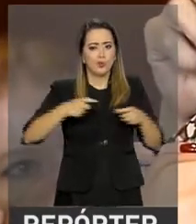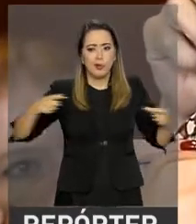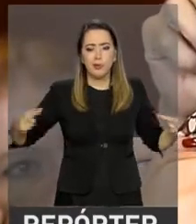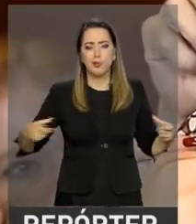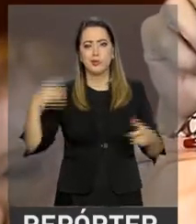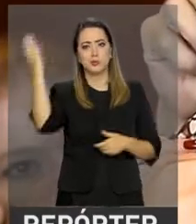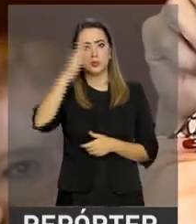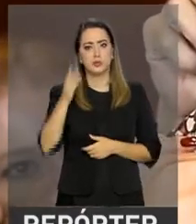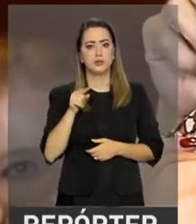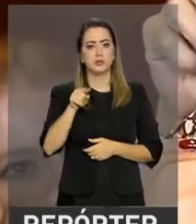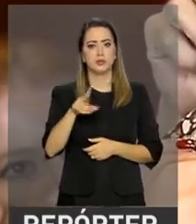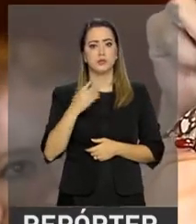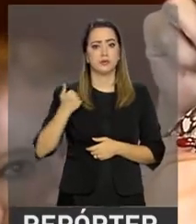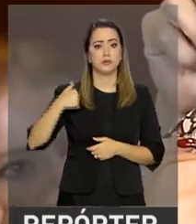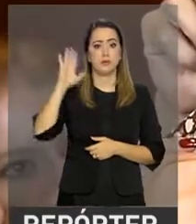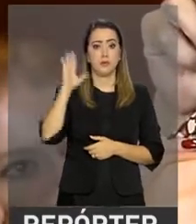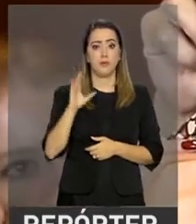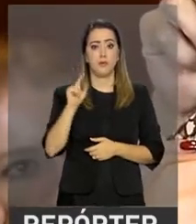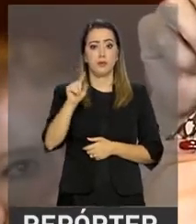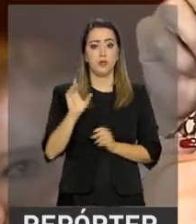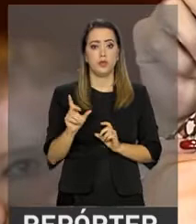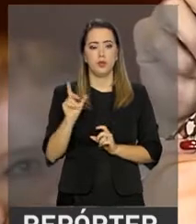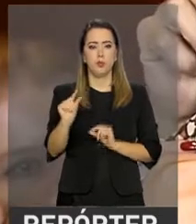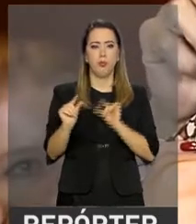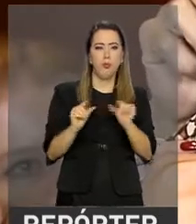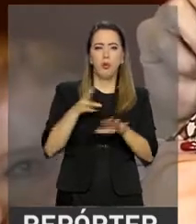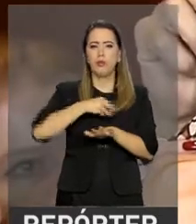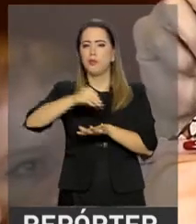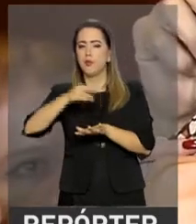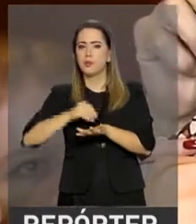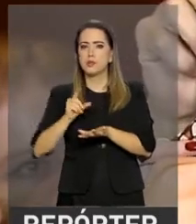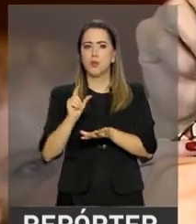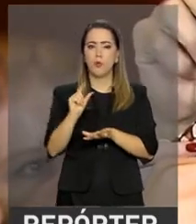onde você tem, na maior parte do território, muito pouca informação, muito pouca